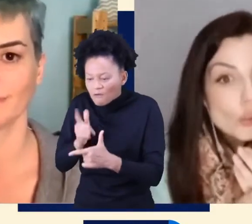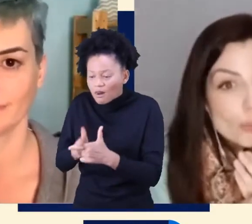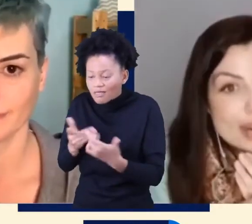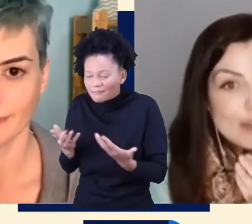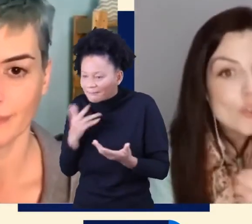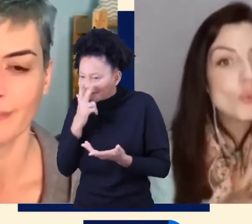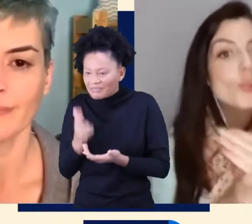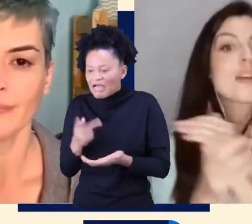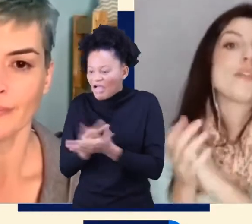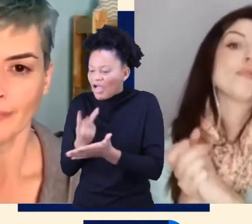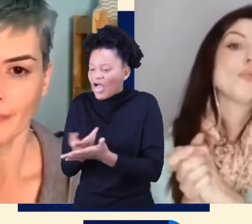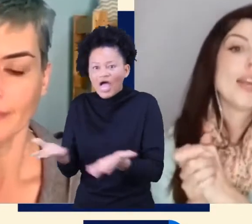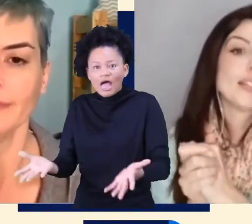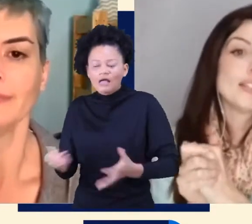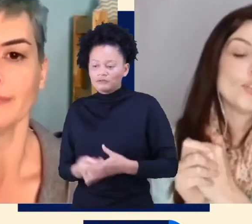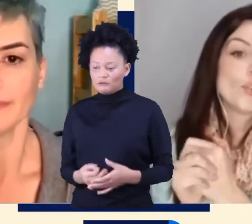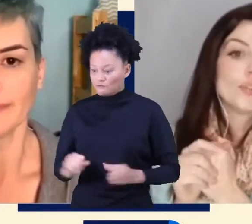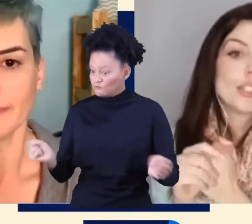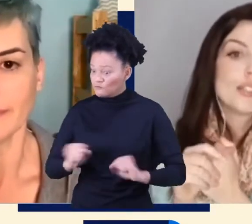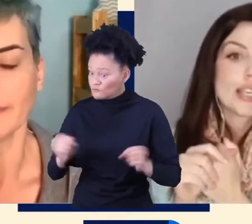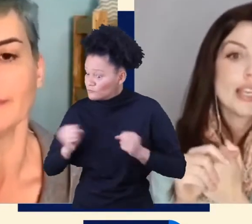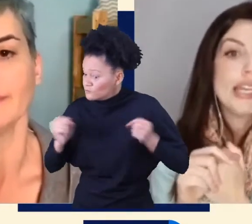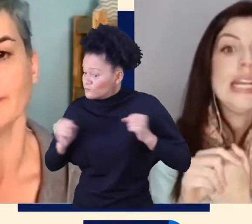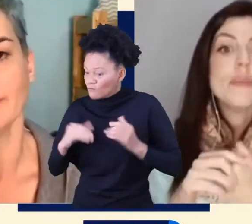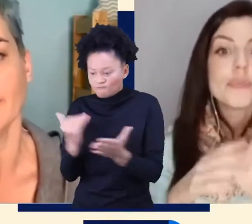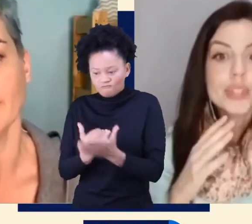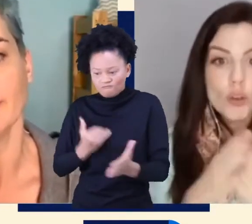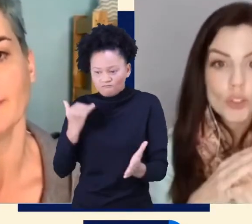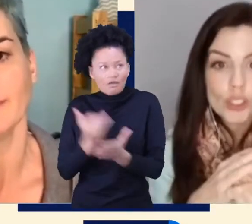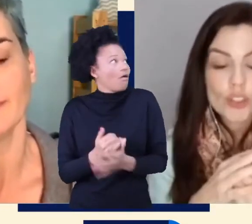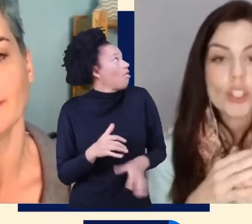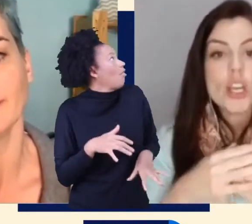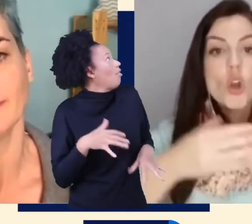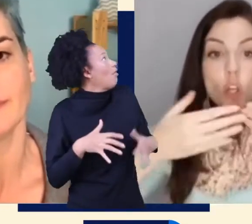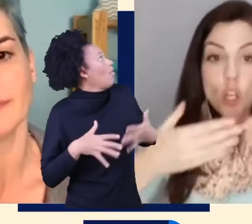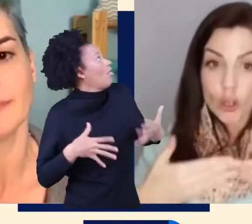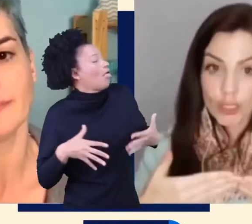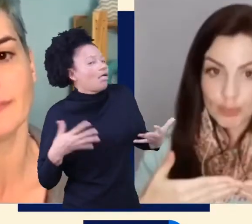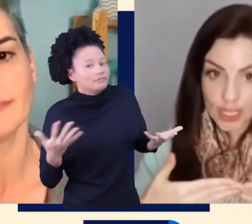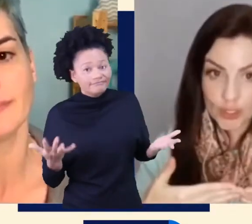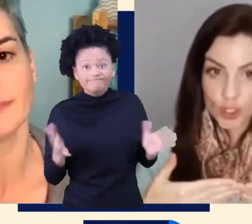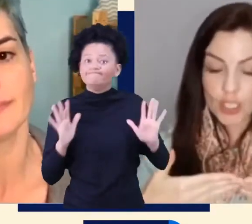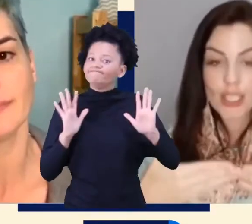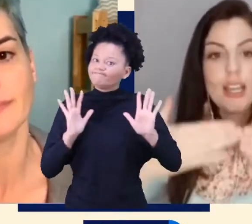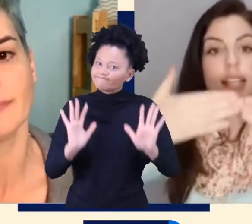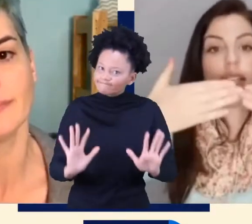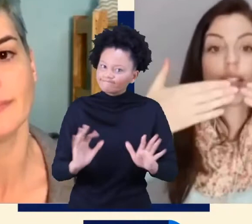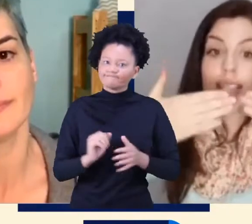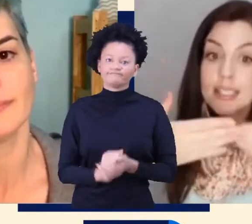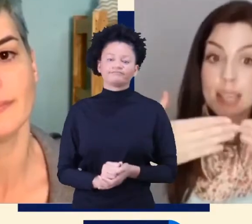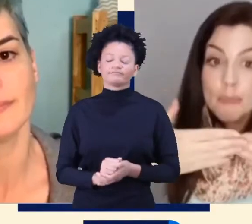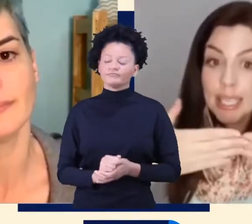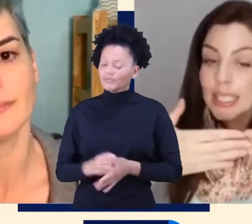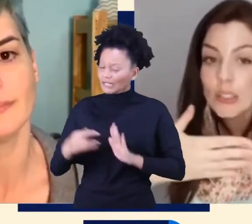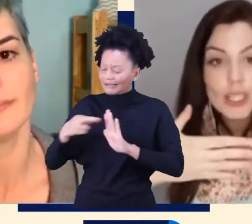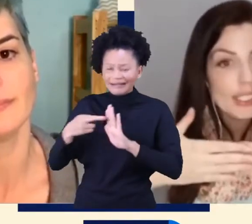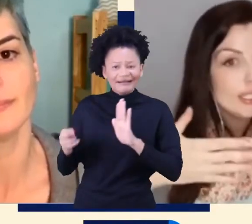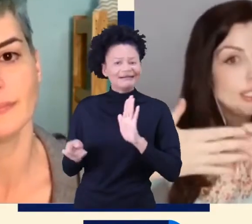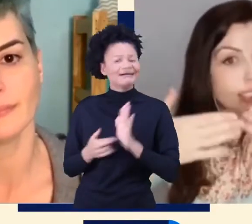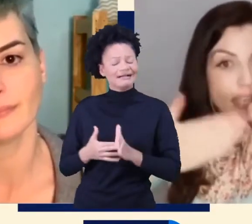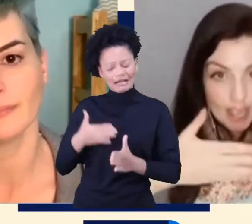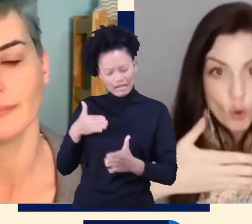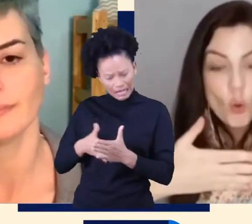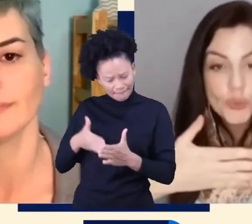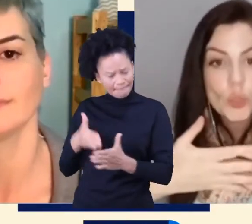ficar muito bravo ou muito bravo com ela se isso acontecer. Então, gente, coloca o limite. A criança tem que saber que aquilo